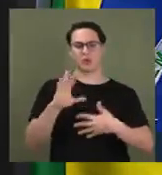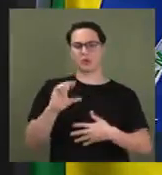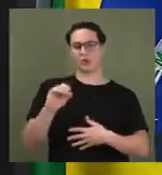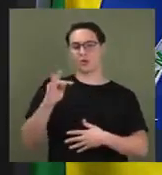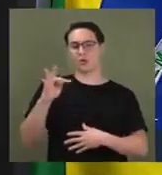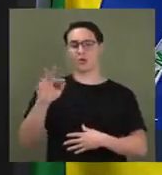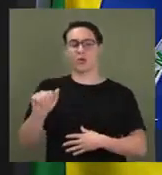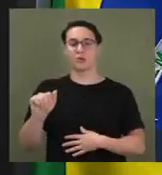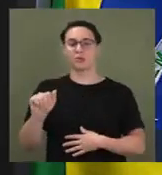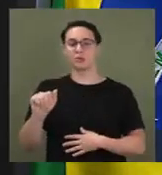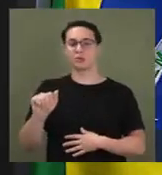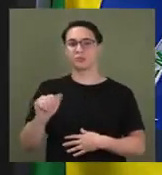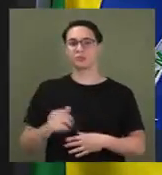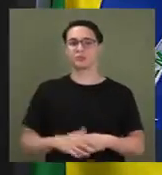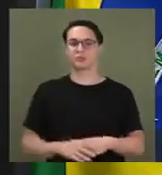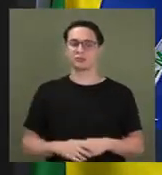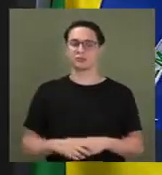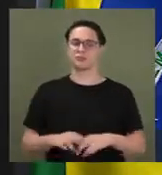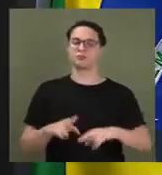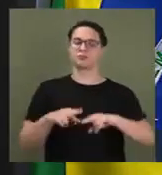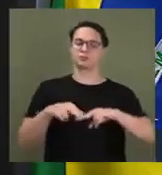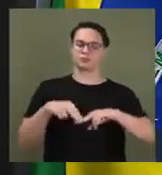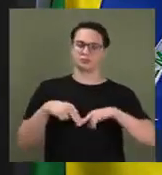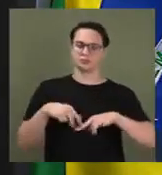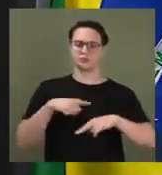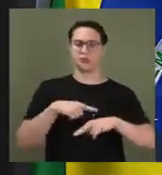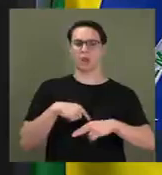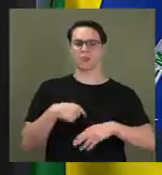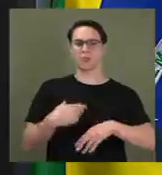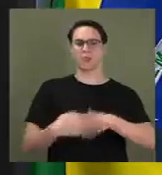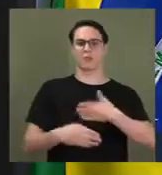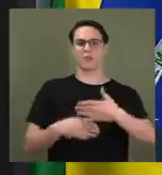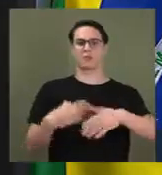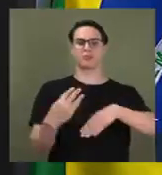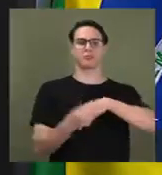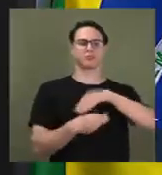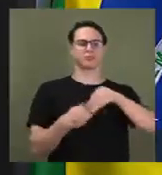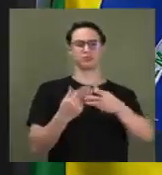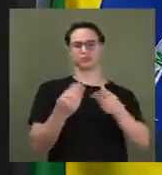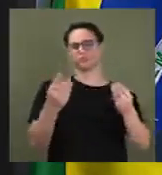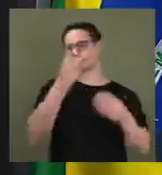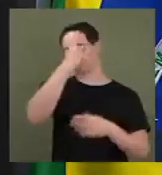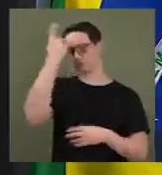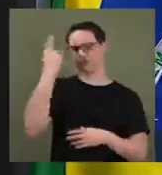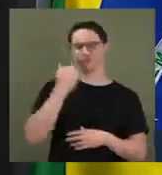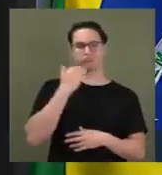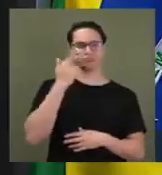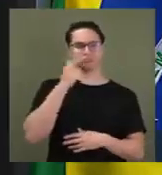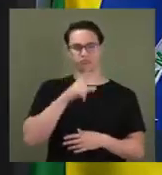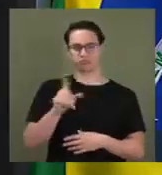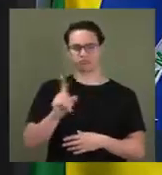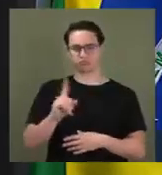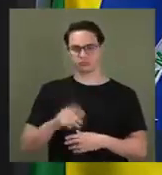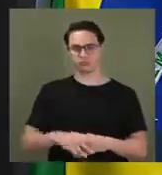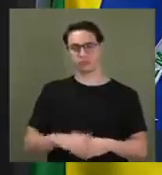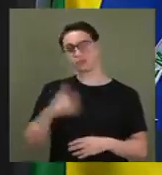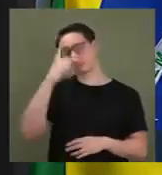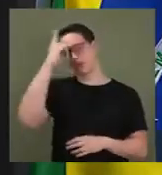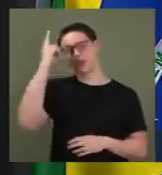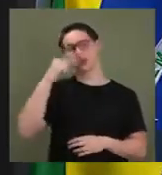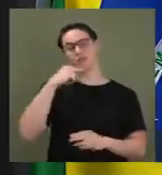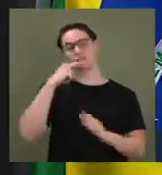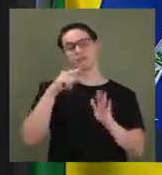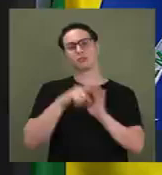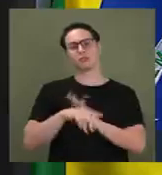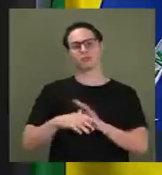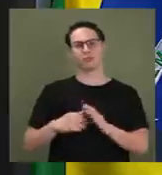enfim. E por isso houve o atropelo que muitos não puderam cumprir a norma. É de se perguntar se